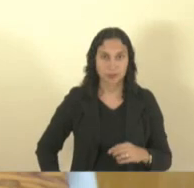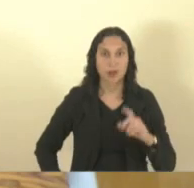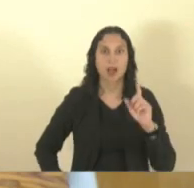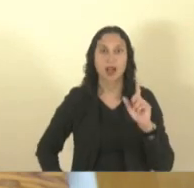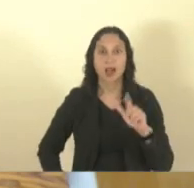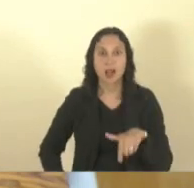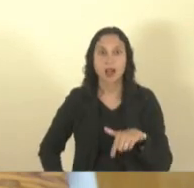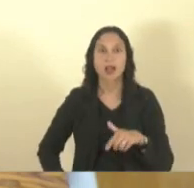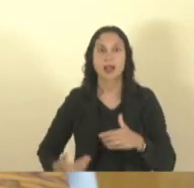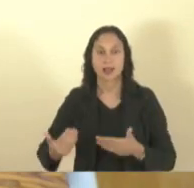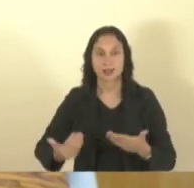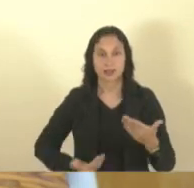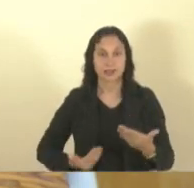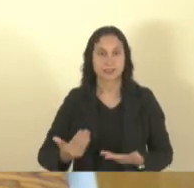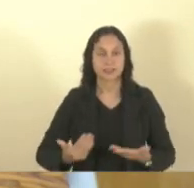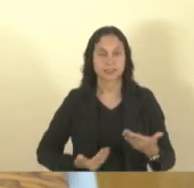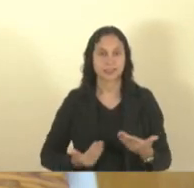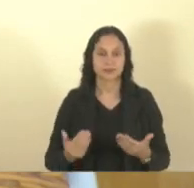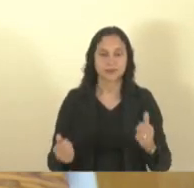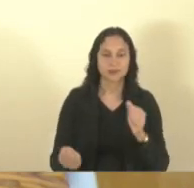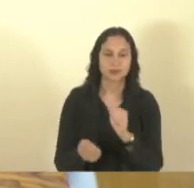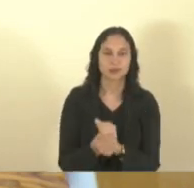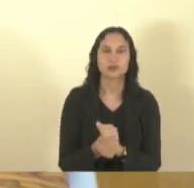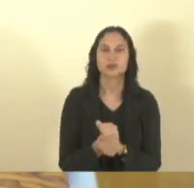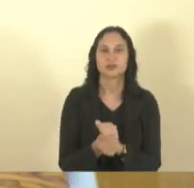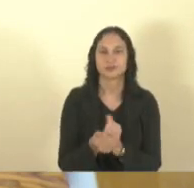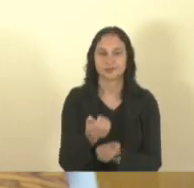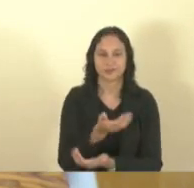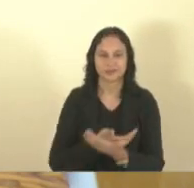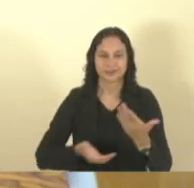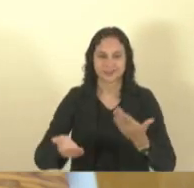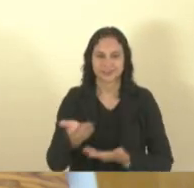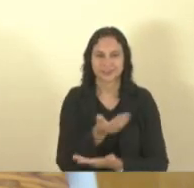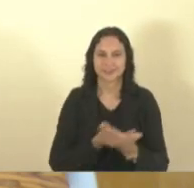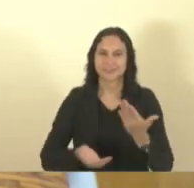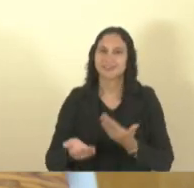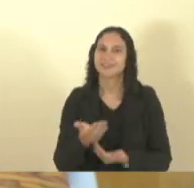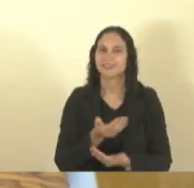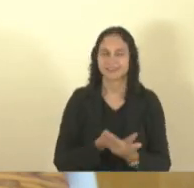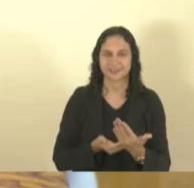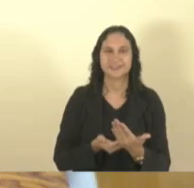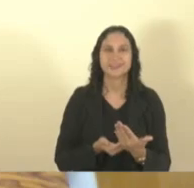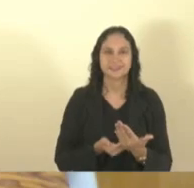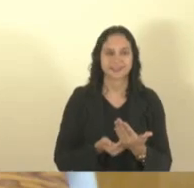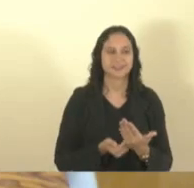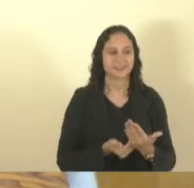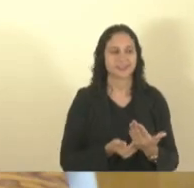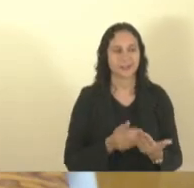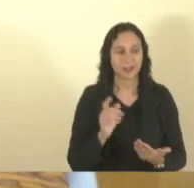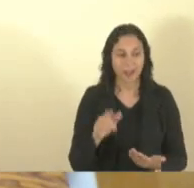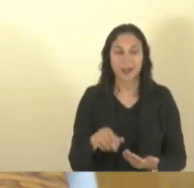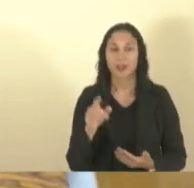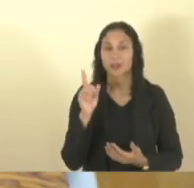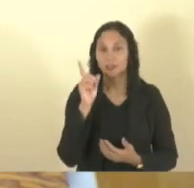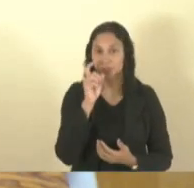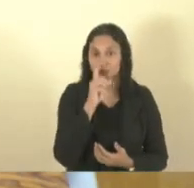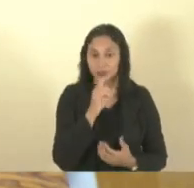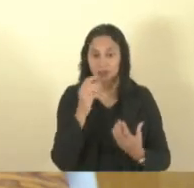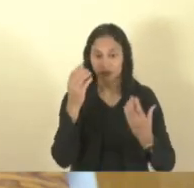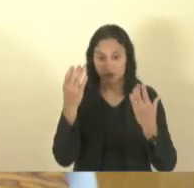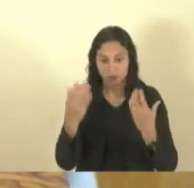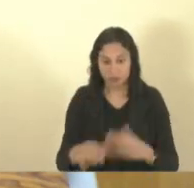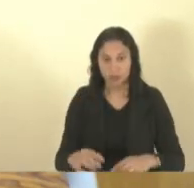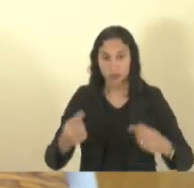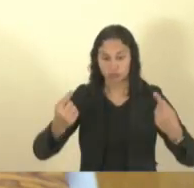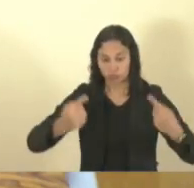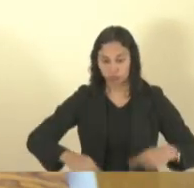estar disposto a servir. Ouvindo o Júnior, o secretário Júnior de Abreu, né, falando que a competitividade das carreiras do setor público em